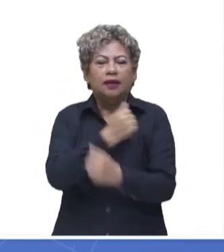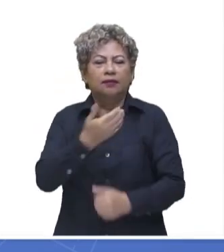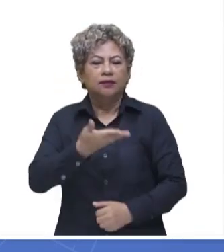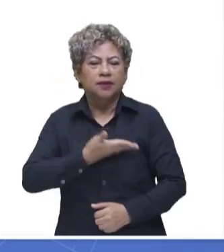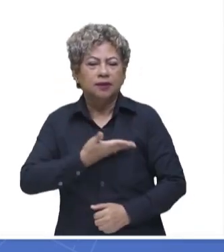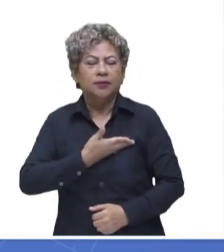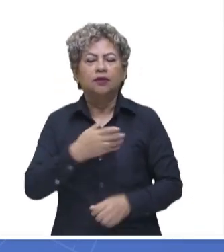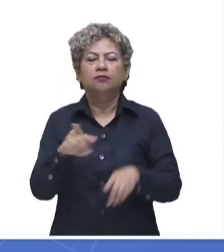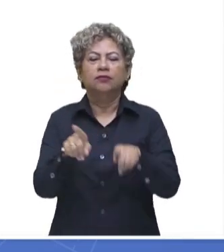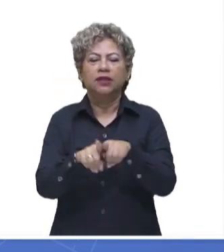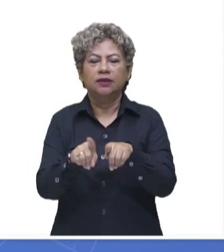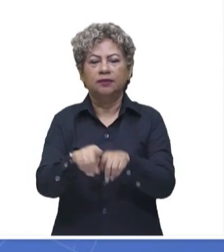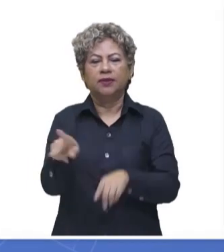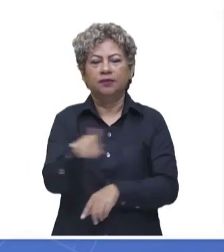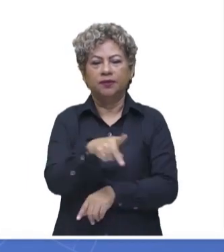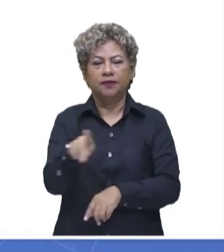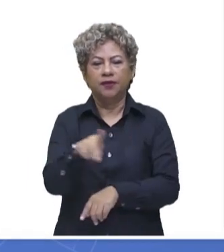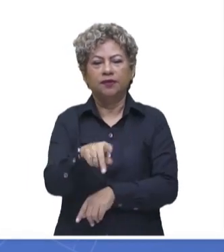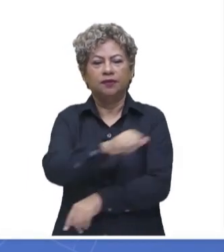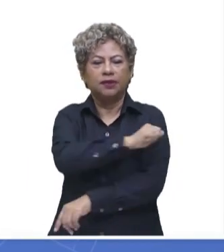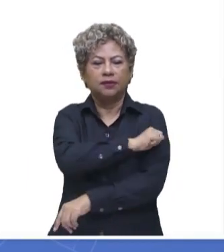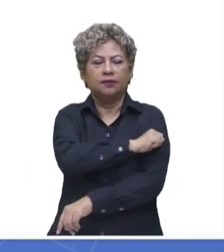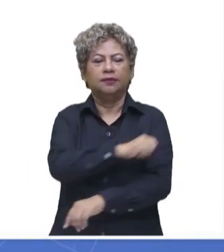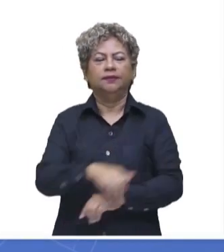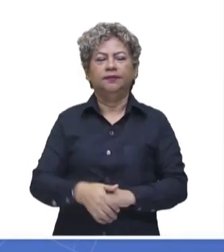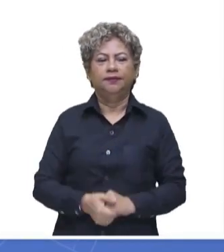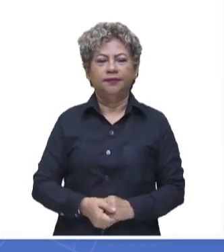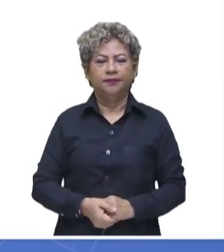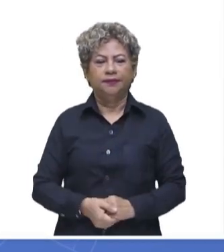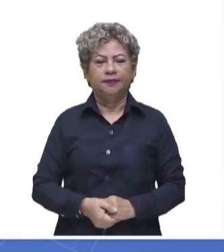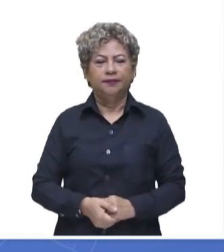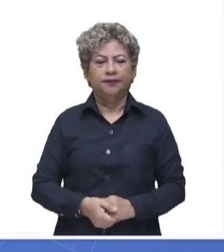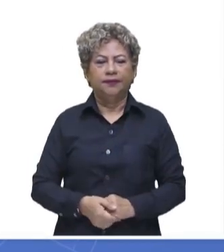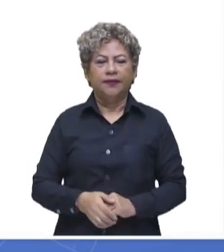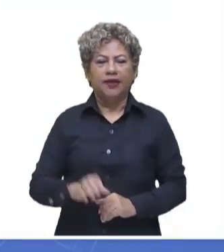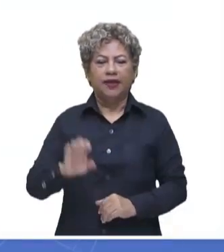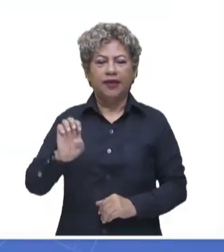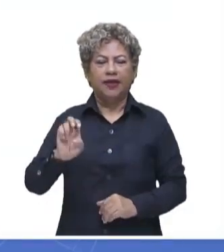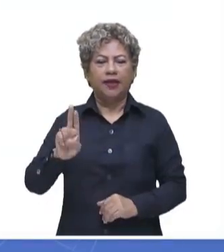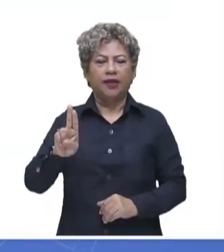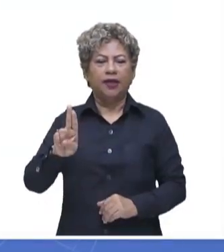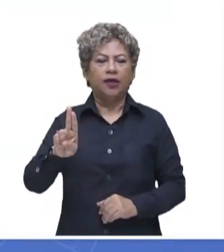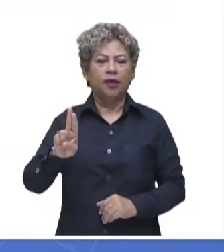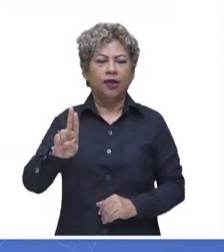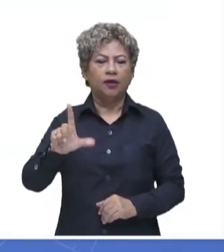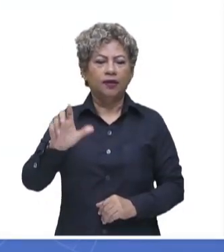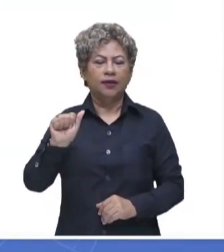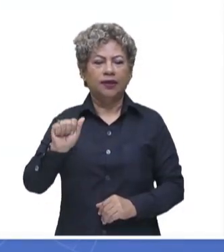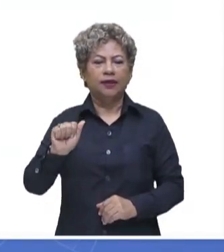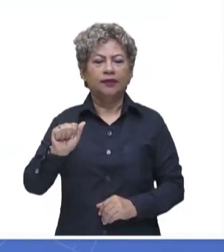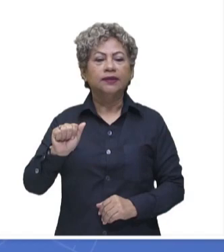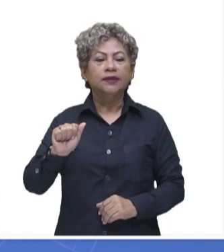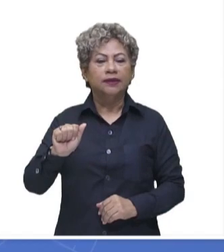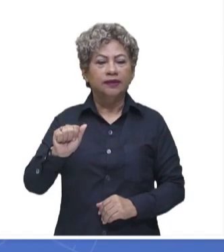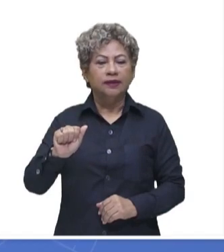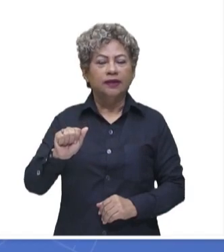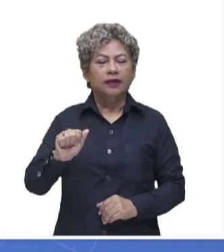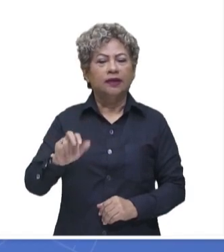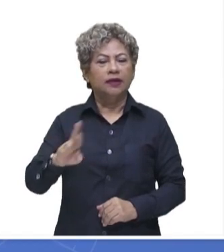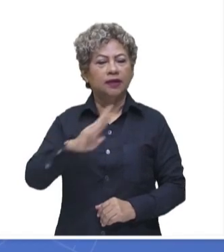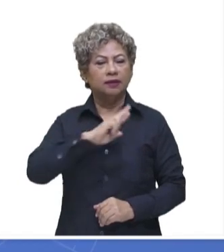professores. Ali a resposta aí da Eula Viana. Questão número 2, letra C. Faltou o nome da escola,